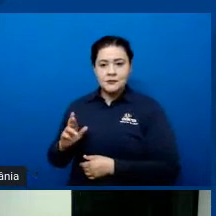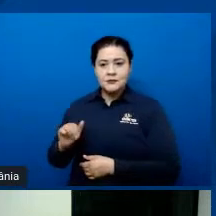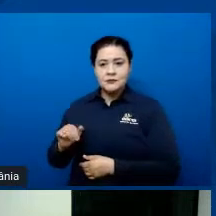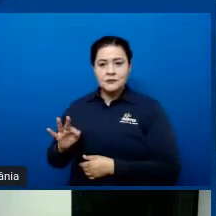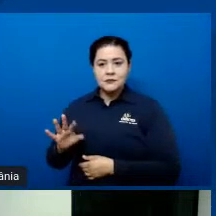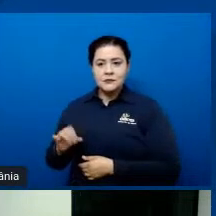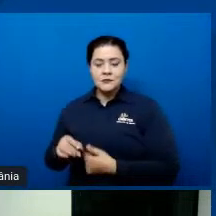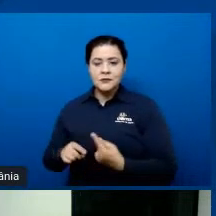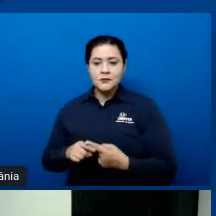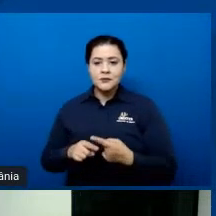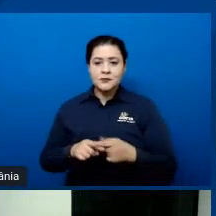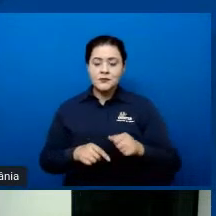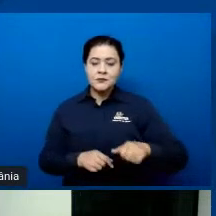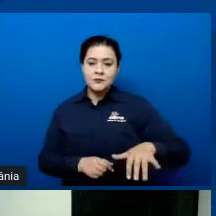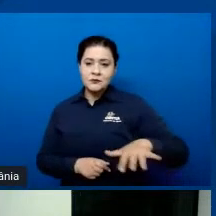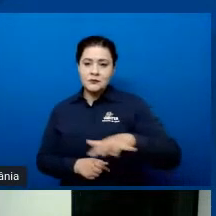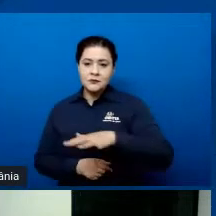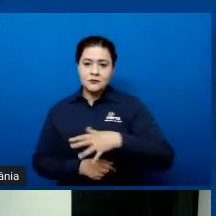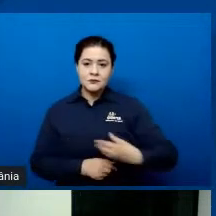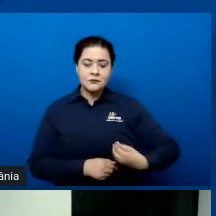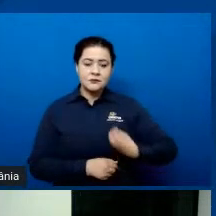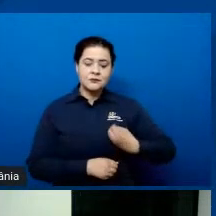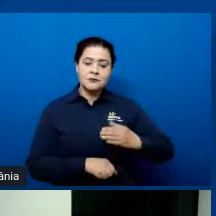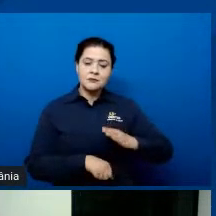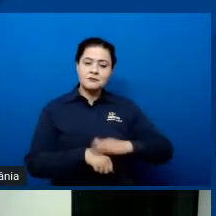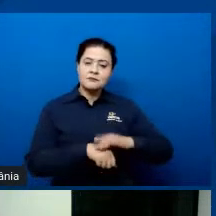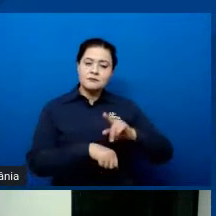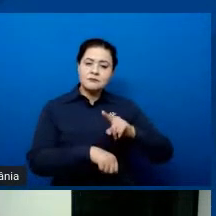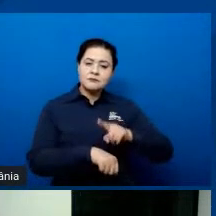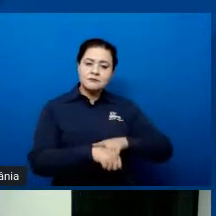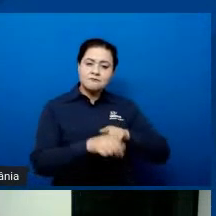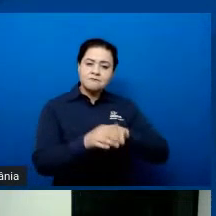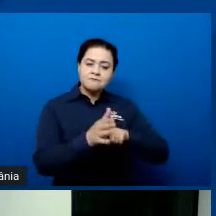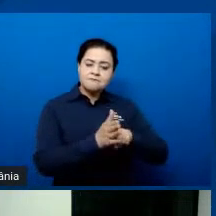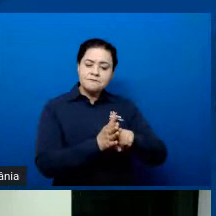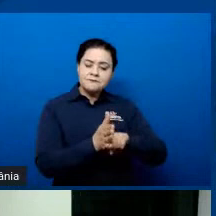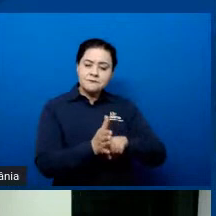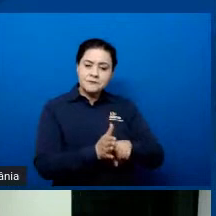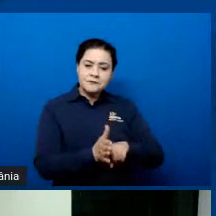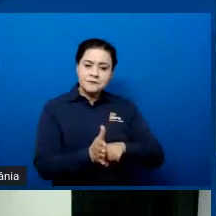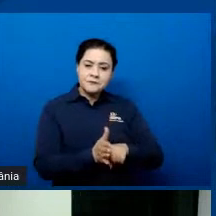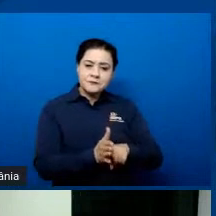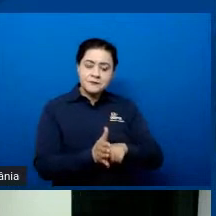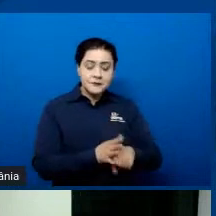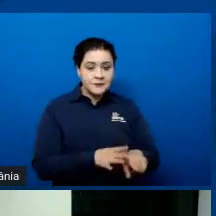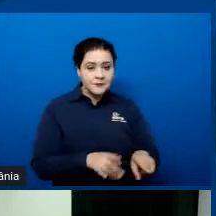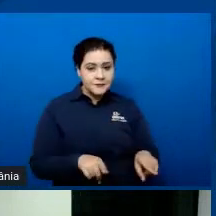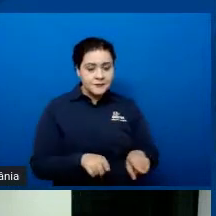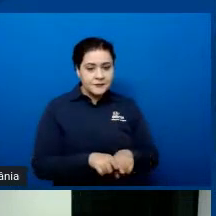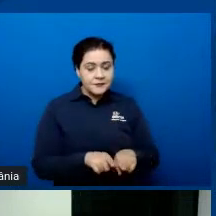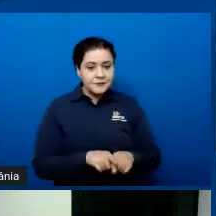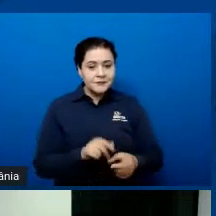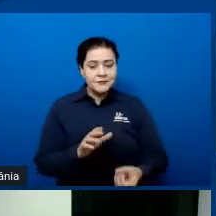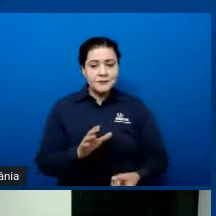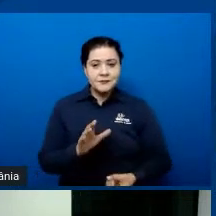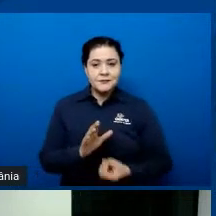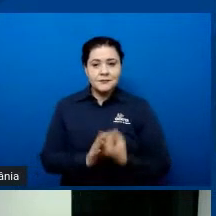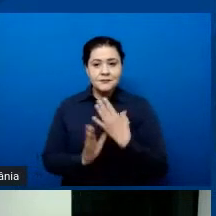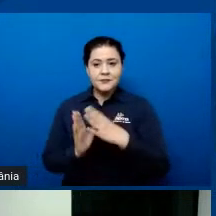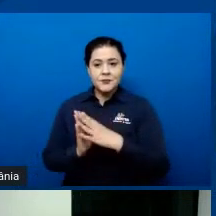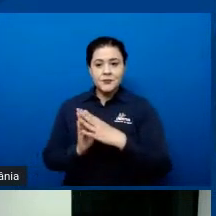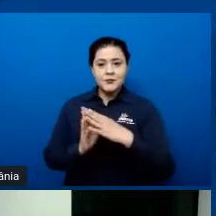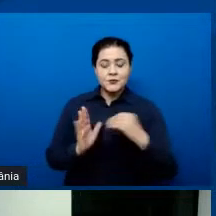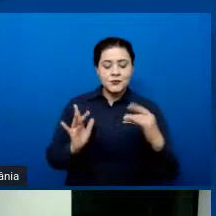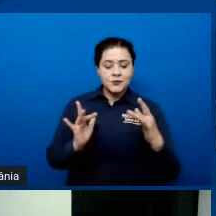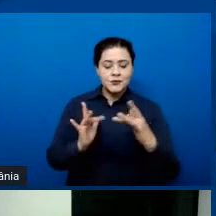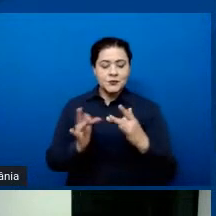interaja com aquele ambiente ali e fique mais tempo pesquisando, né? E criando modelos de interações